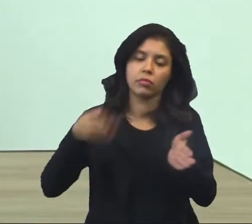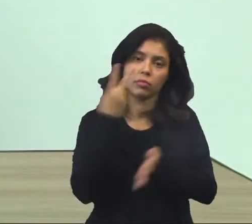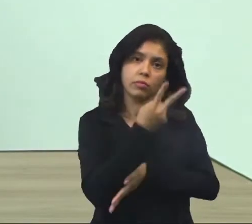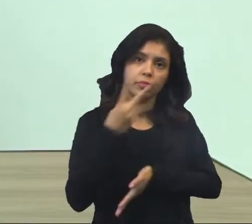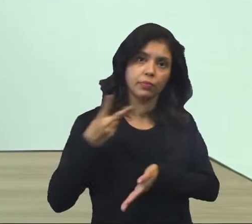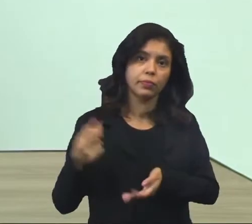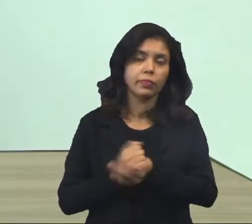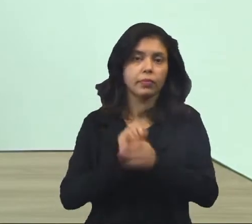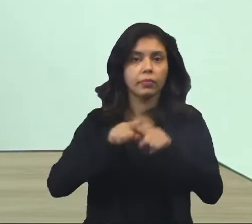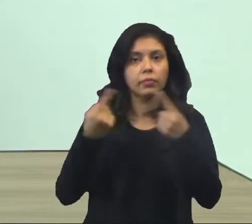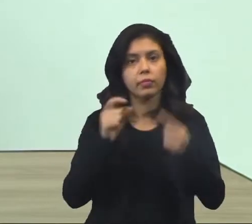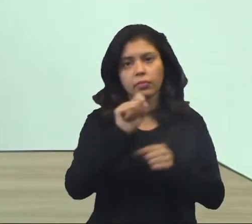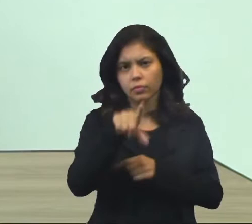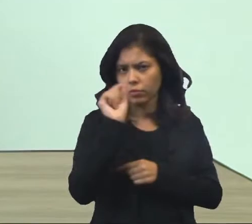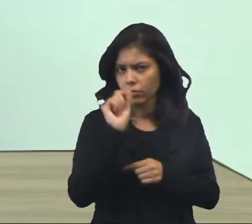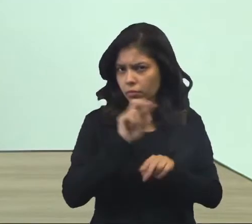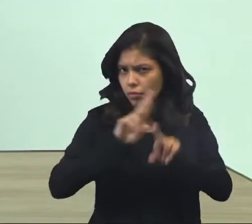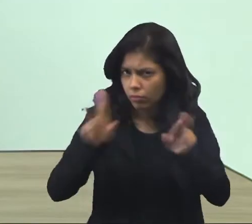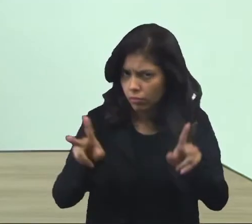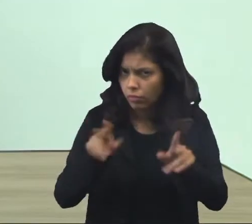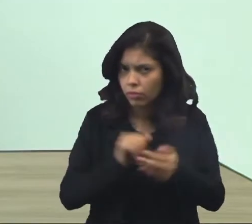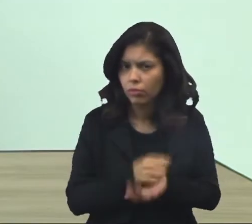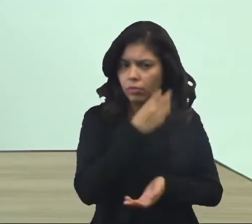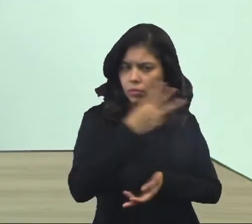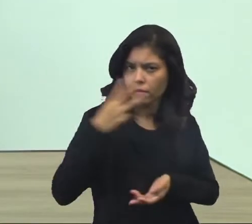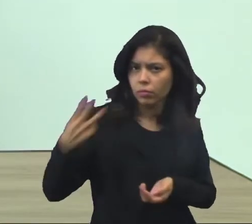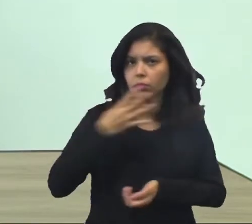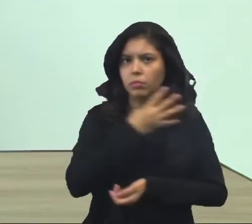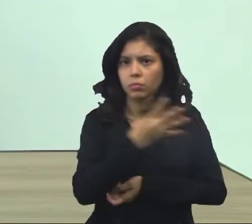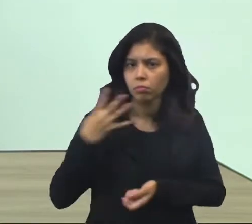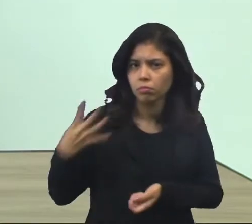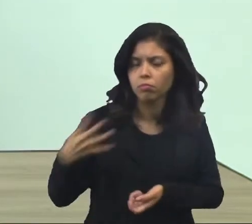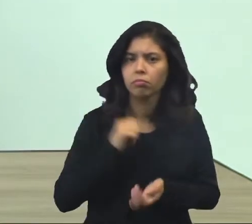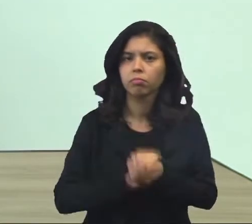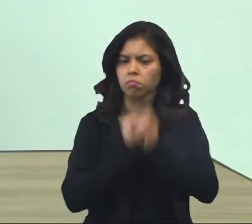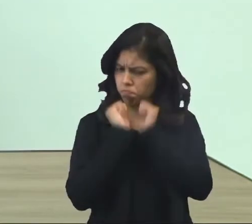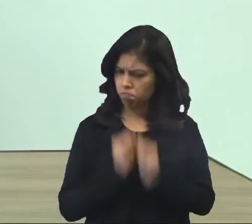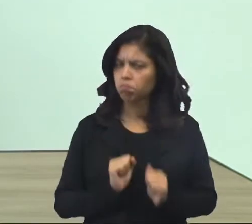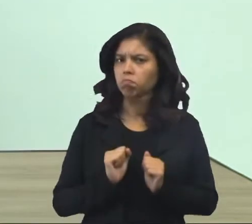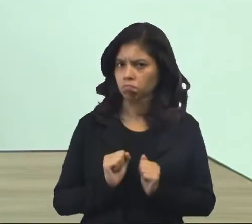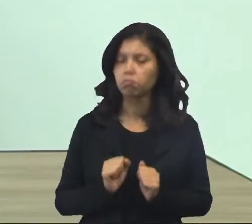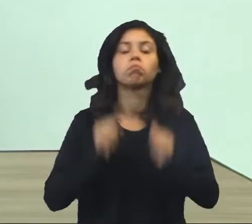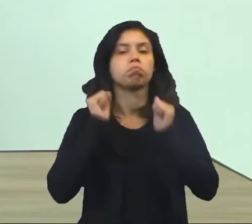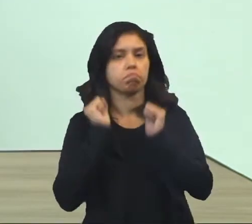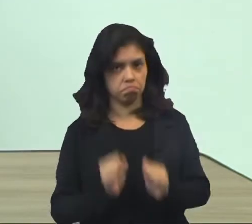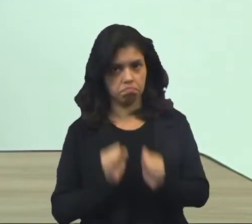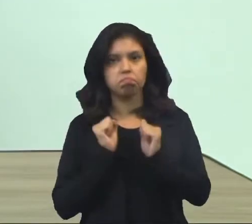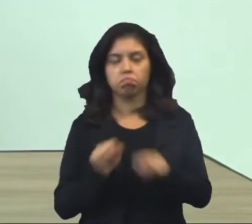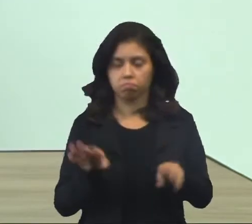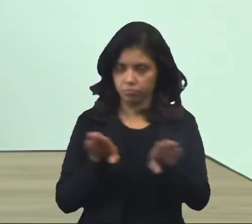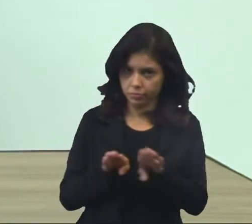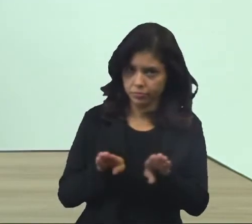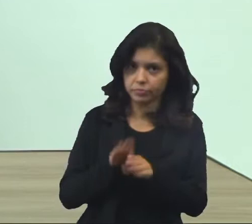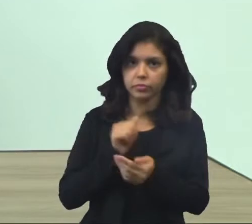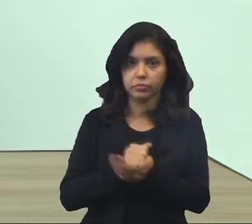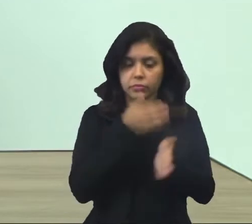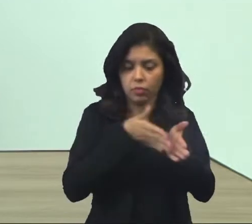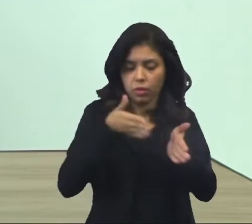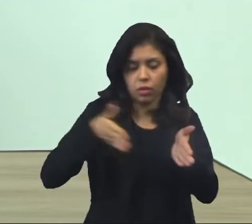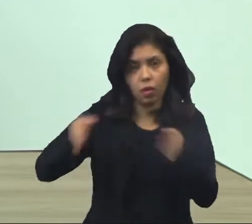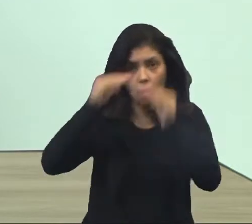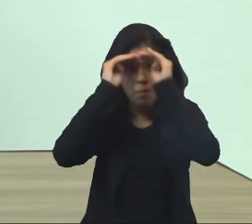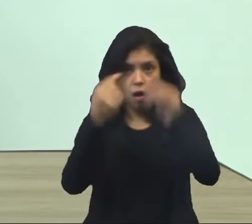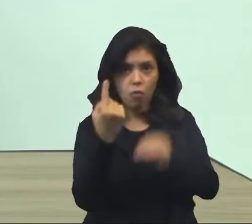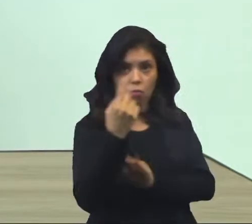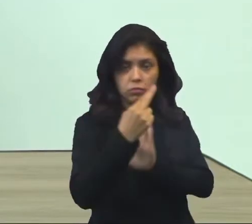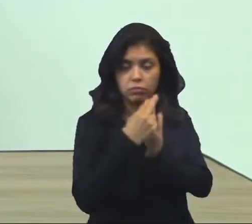eu escolher uma ordem diferente, de 3 em 3, de 4 em 4, posso? Pode, tá? Sequências, elas só obedecem